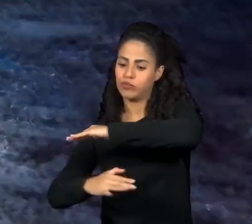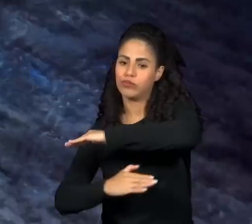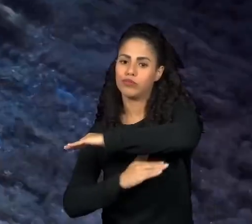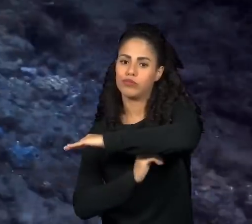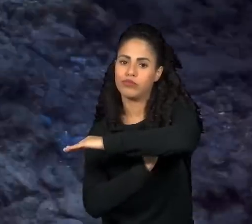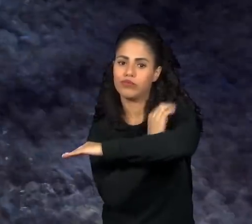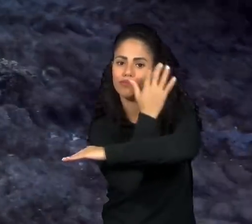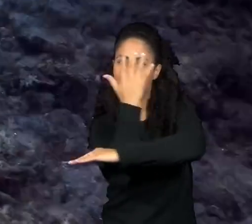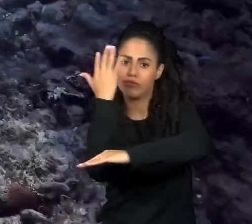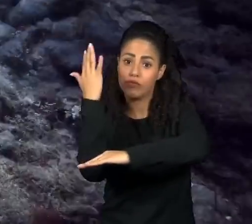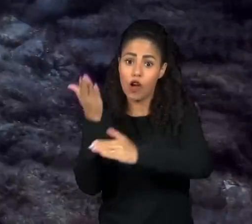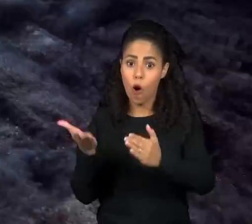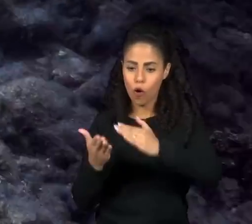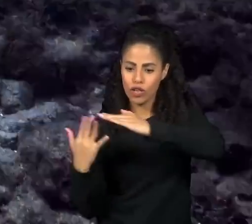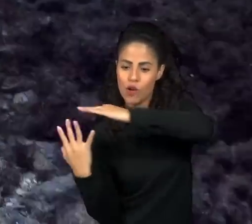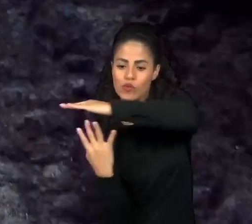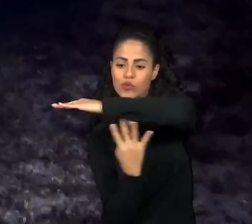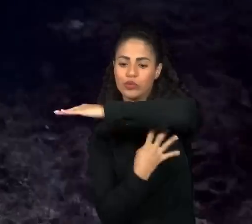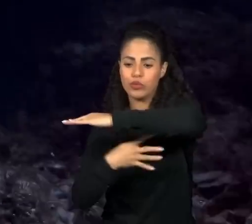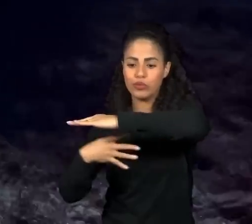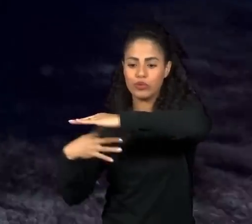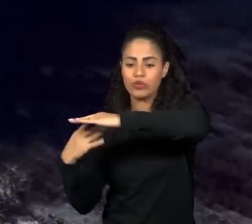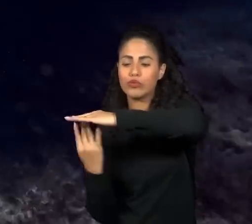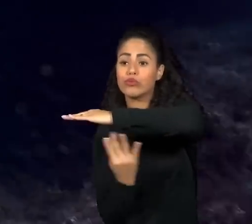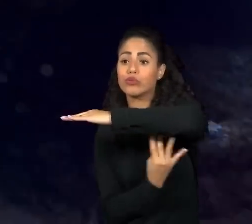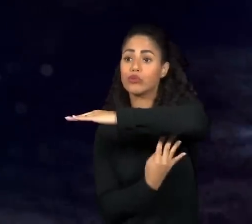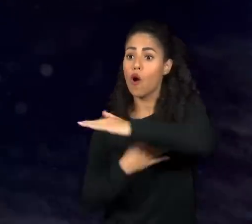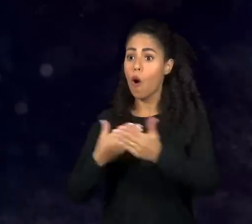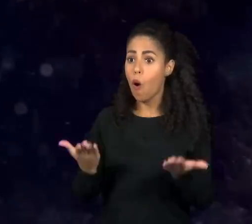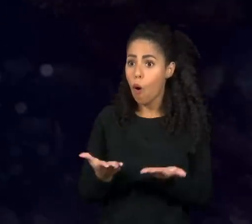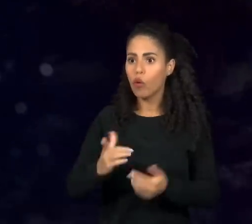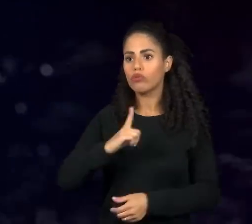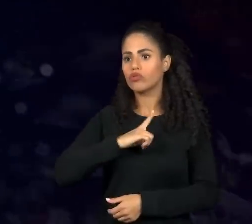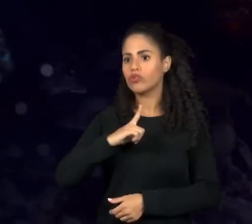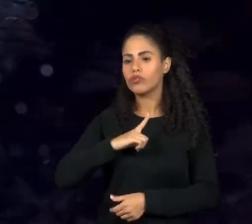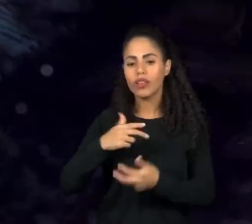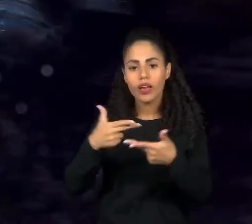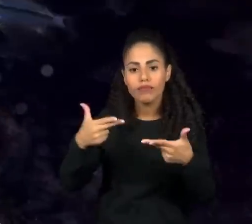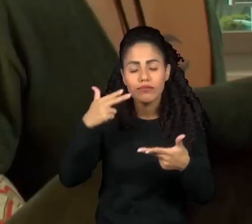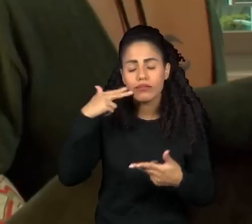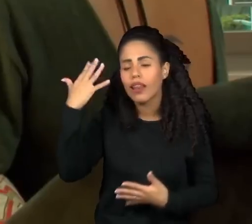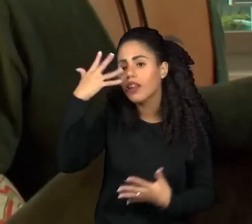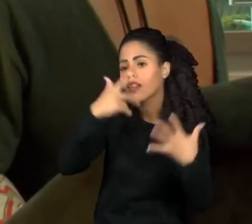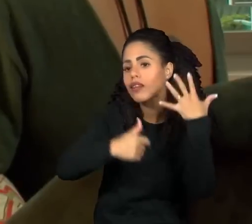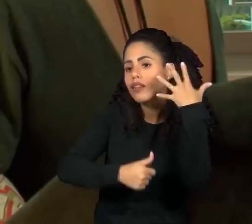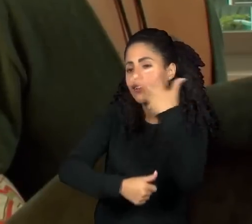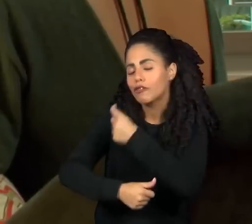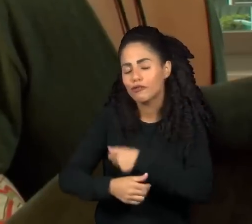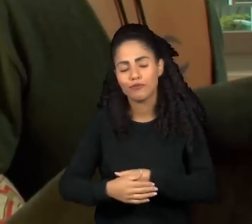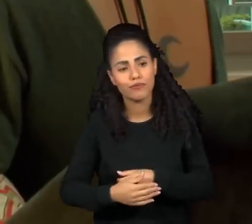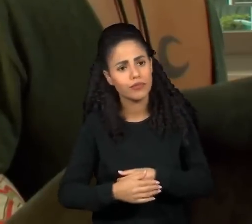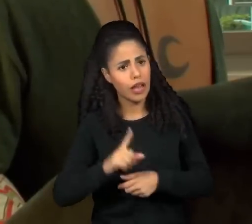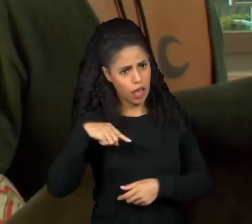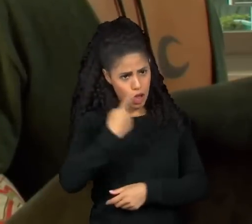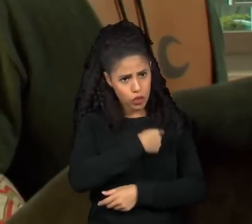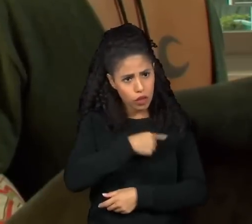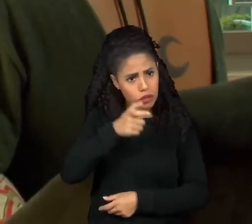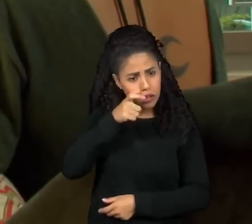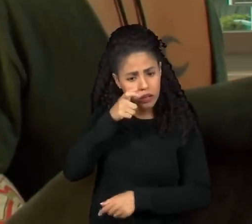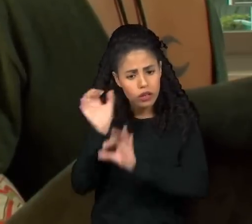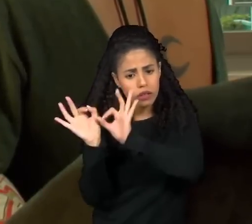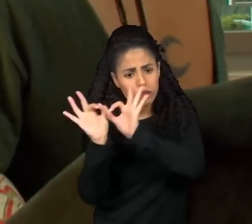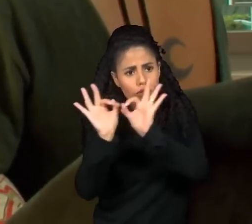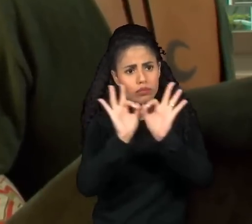filosófico, porque hoje em dia a gente está no antropoceno, a gente não tem mais ilusão de natureza intocada. A gente tem assistido à perda